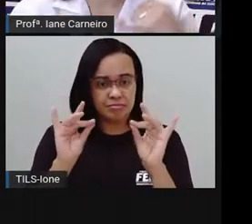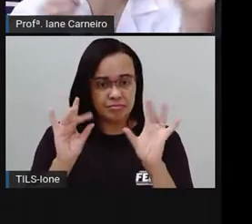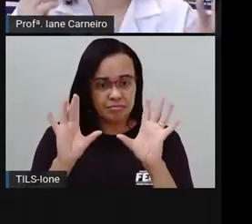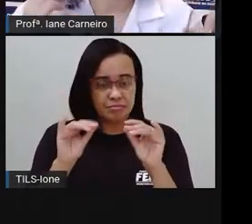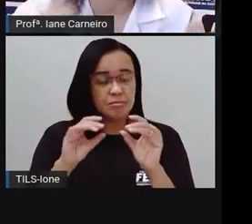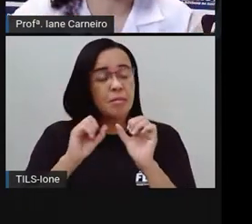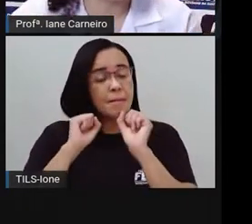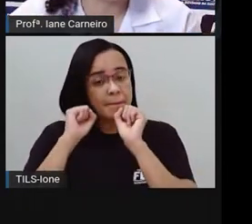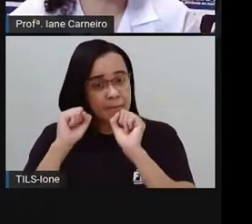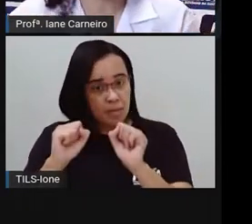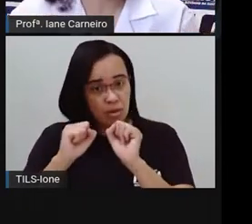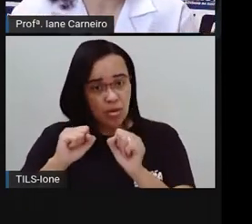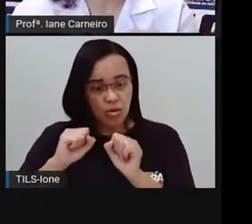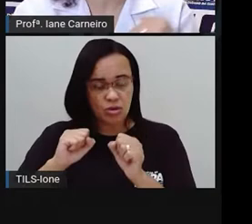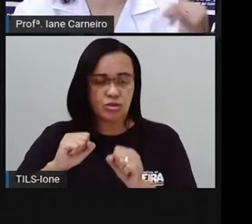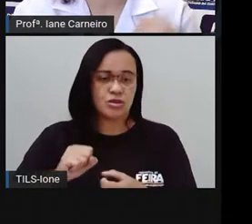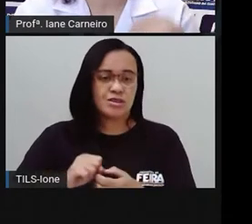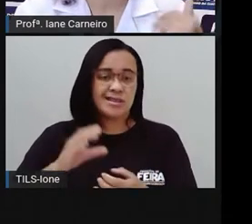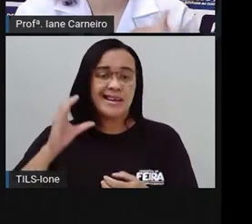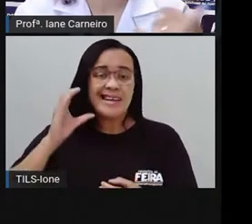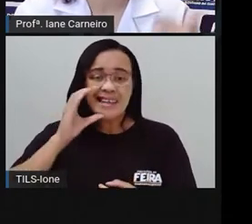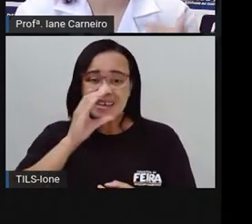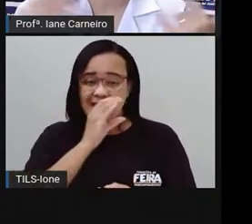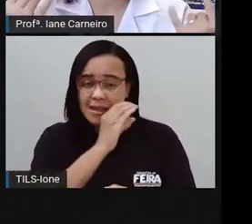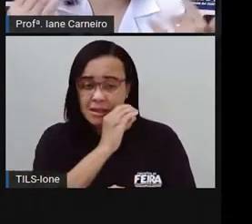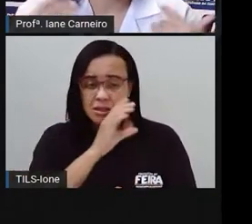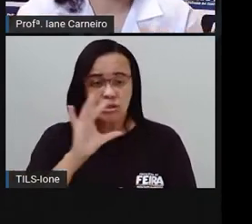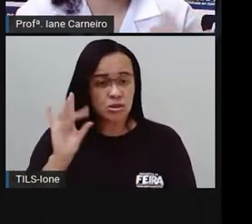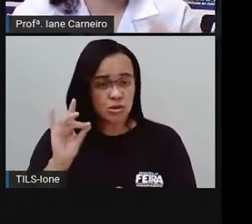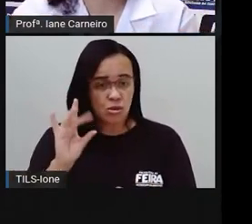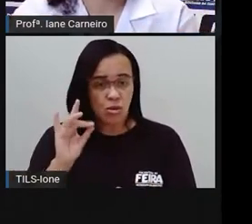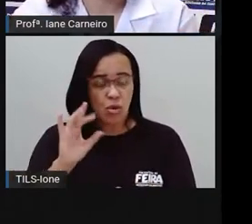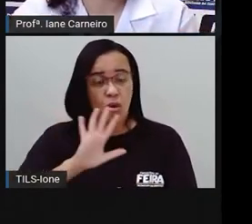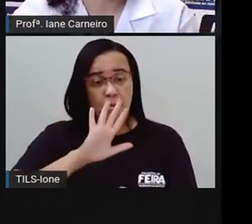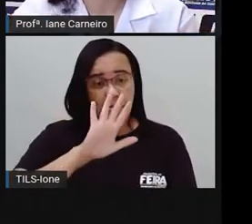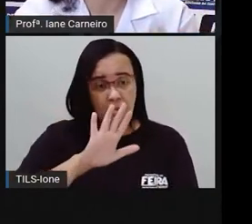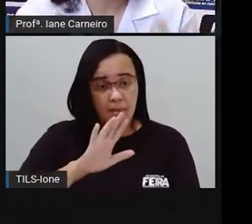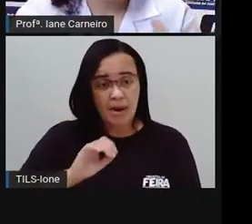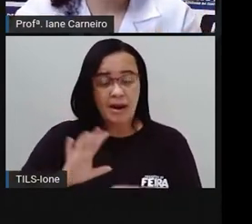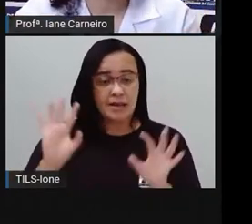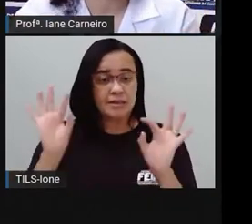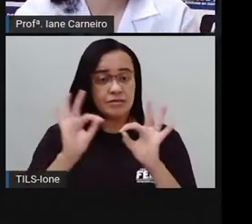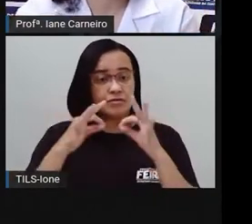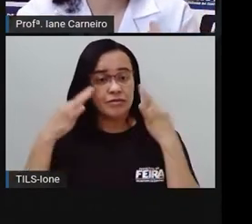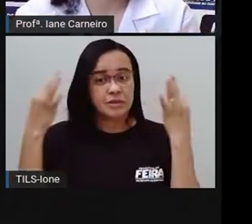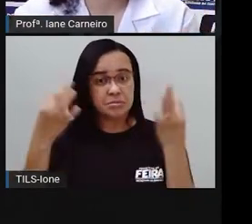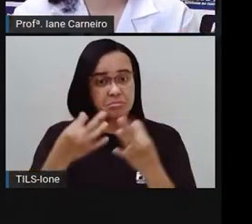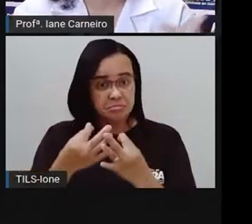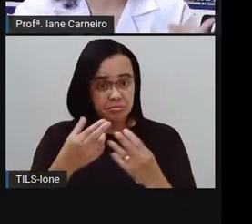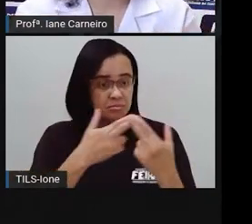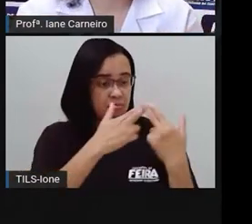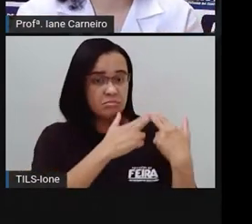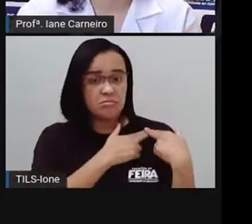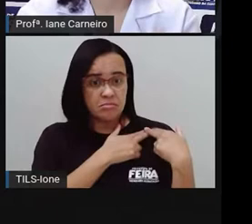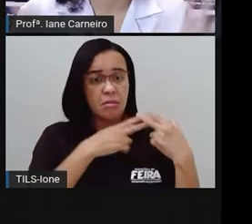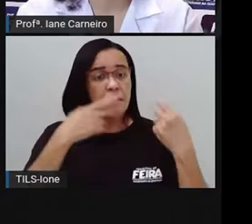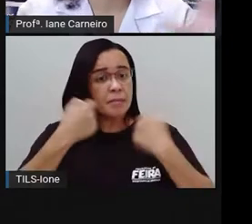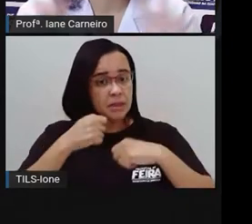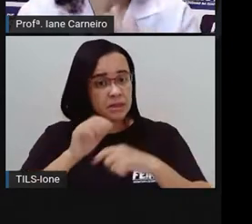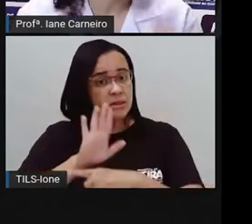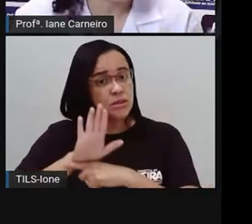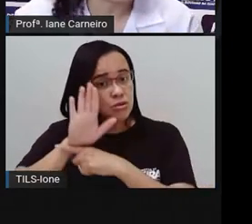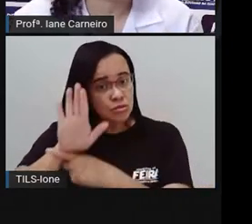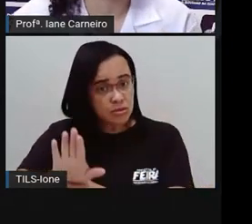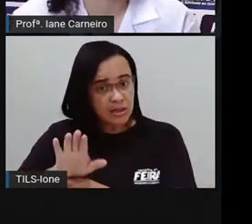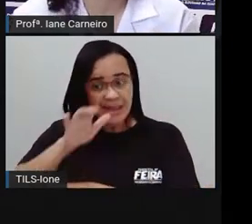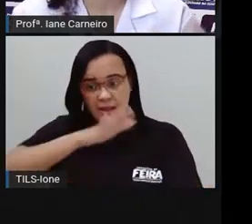a ajuda de um adulto, né? Não pode criança sozinha mexer, porque ela queima, ela é quente mesmo, ela queima e machuca. Então, criança